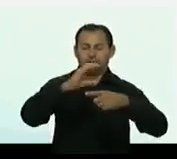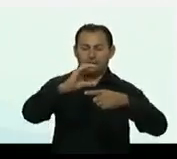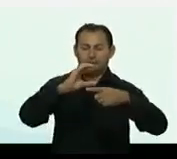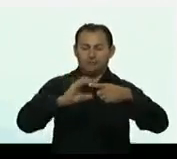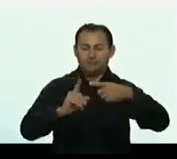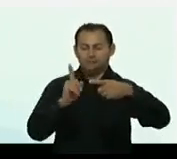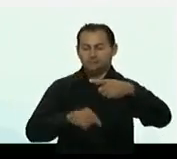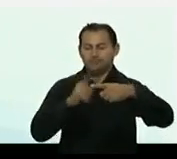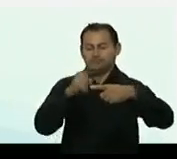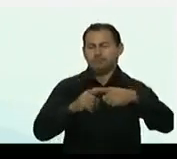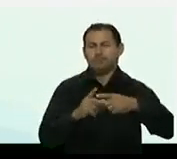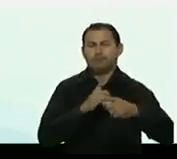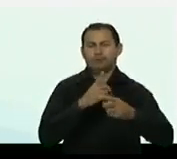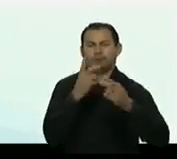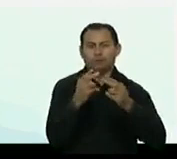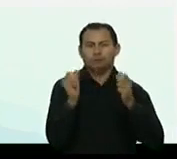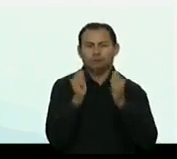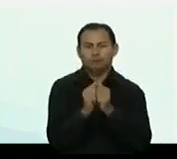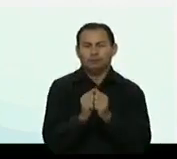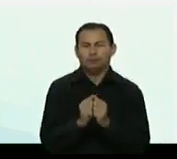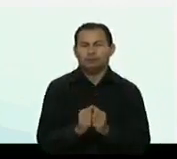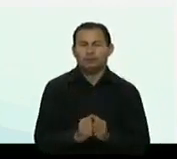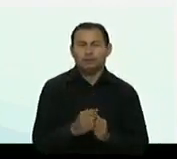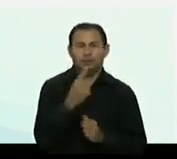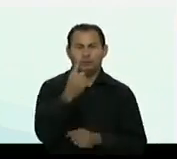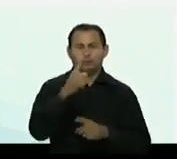2, e nós podemos juntar aqui dentro,